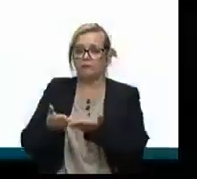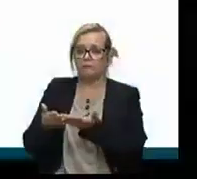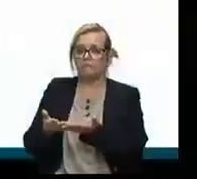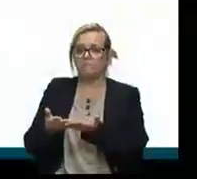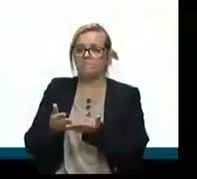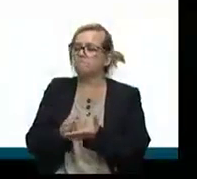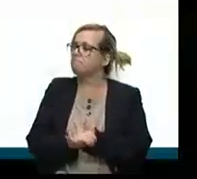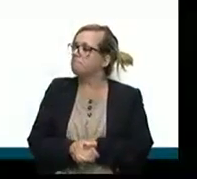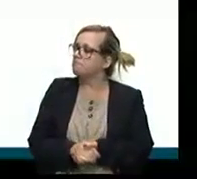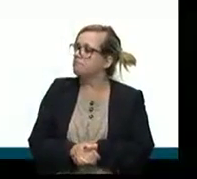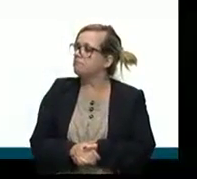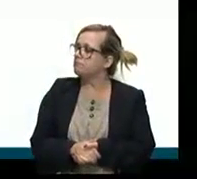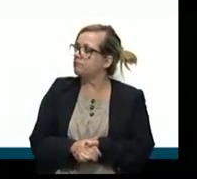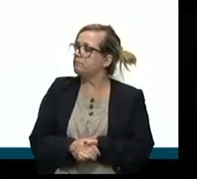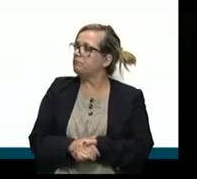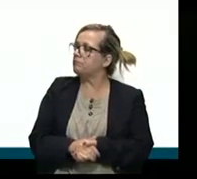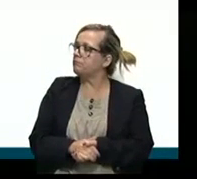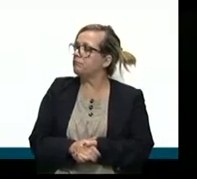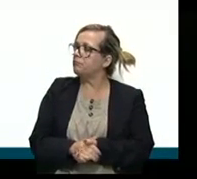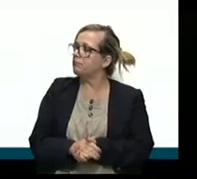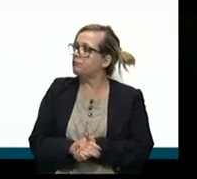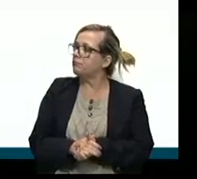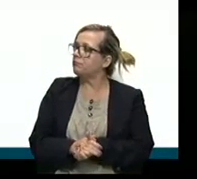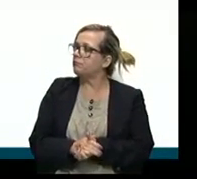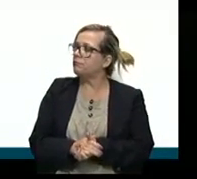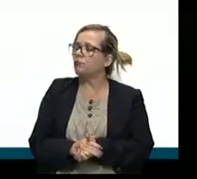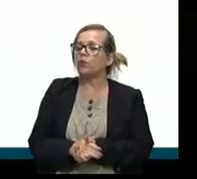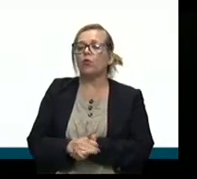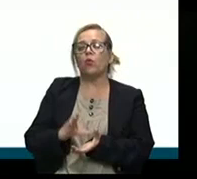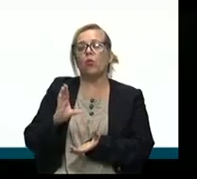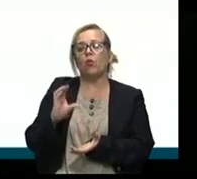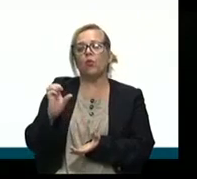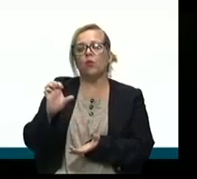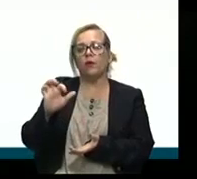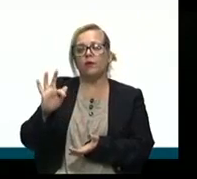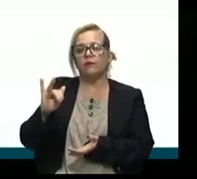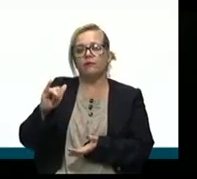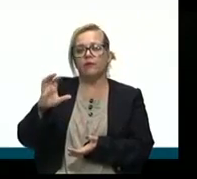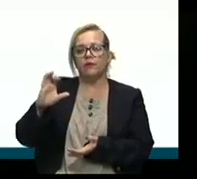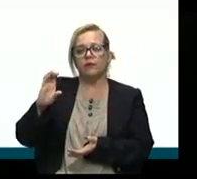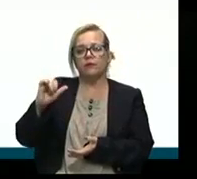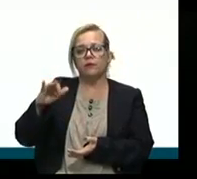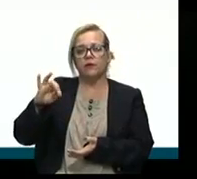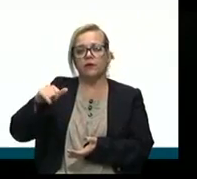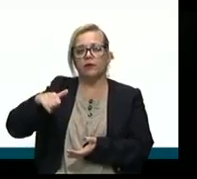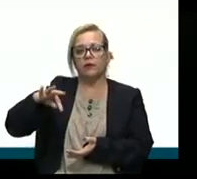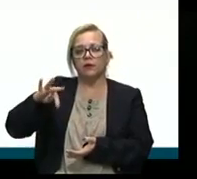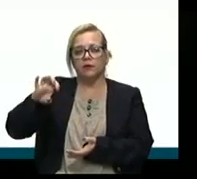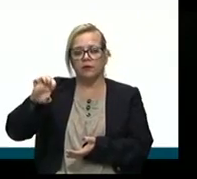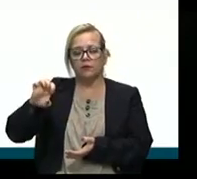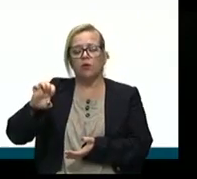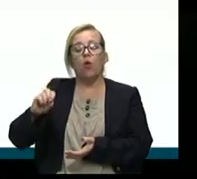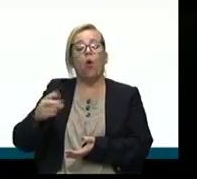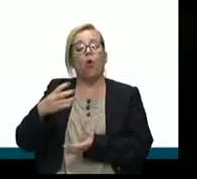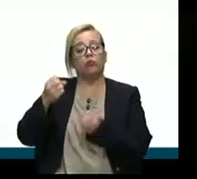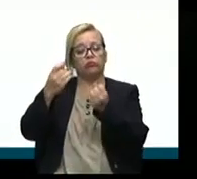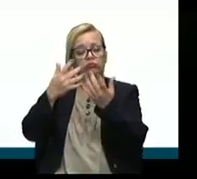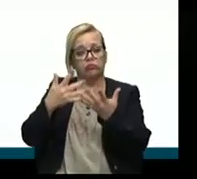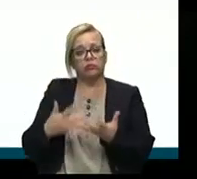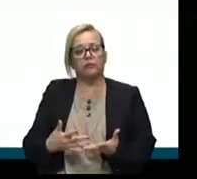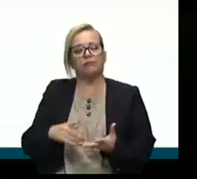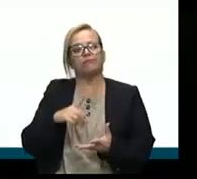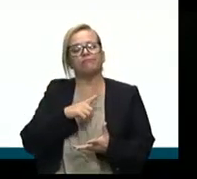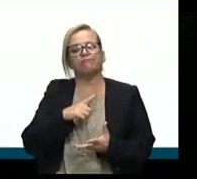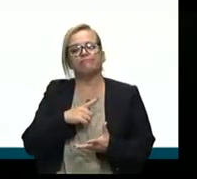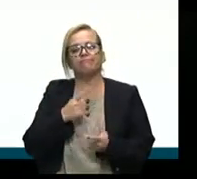definição do coeficiente de determinação. O coeficiente de determinação ou de explicação é uma medida que